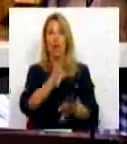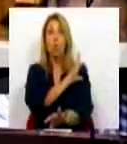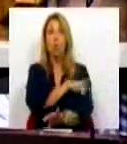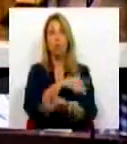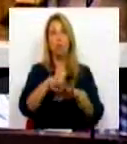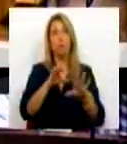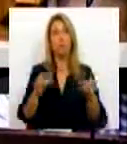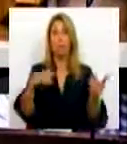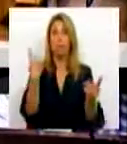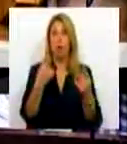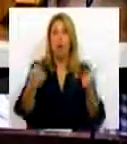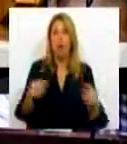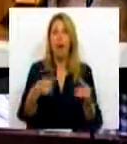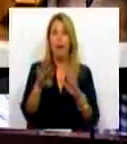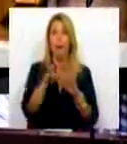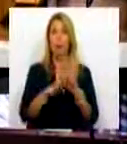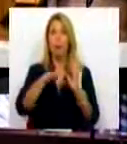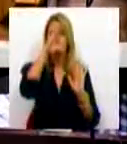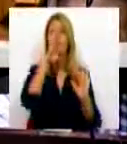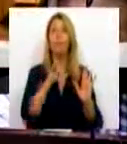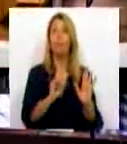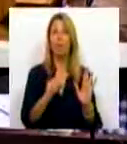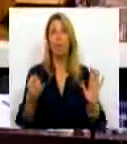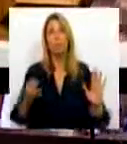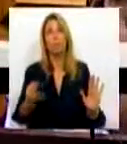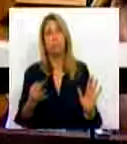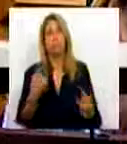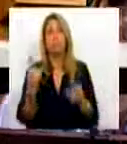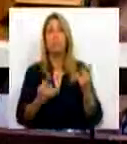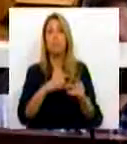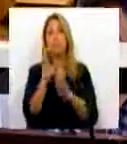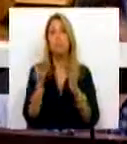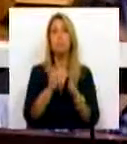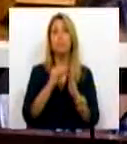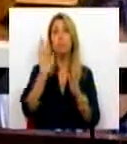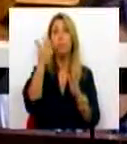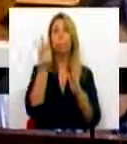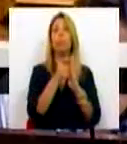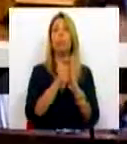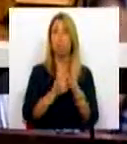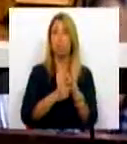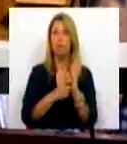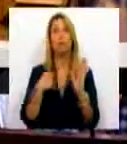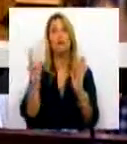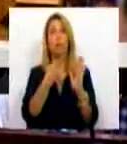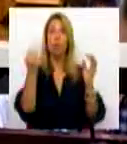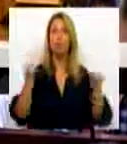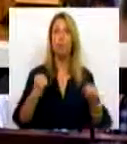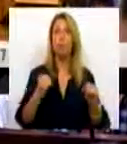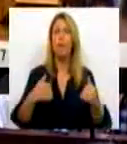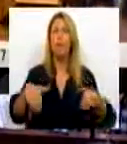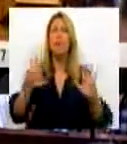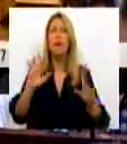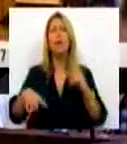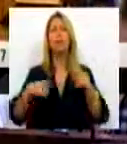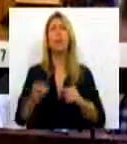temos no nosso programa do Governo, é algo que está inscrito no primeiro ponto e com o qual nós concordamos. Mas depois,